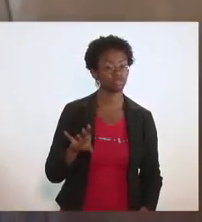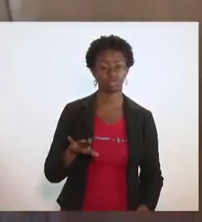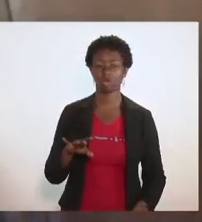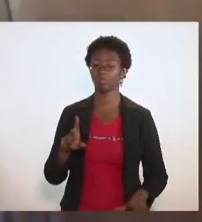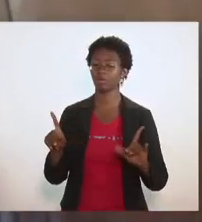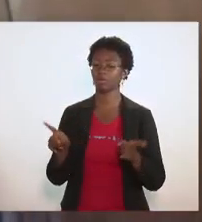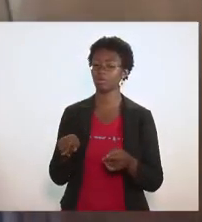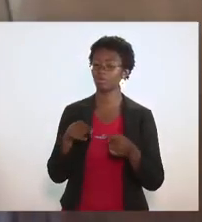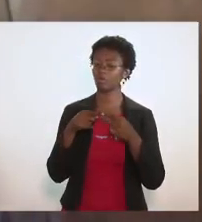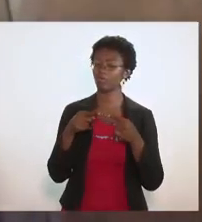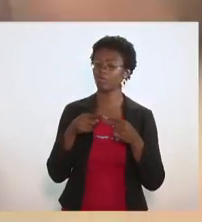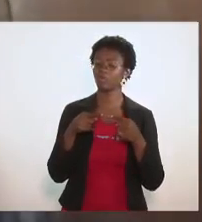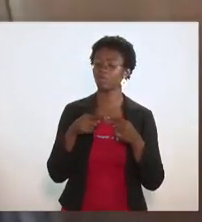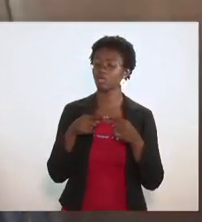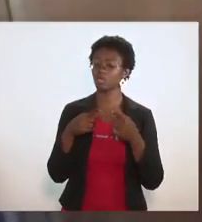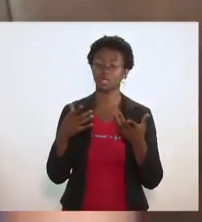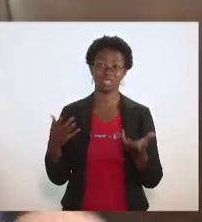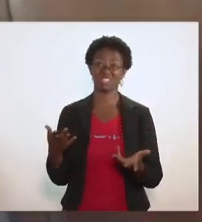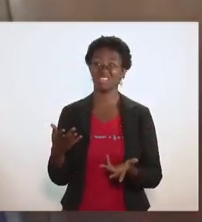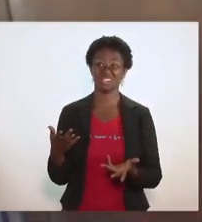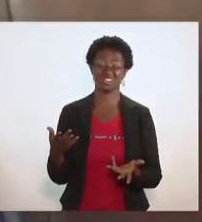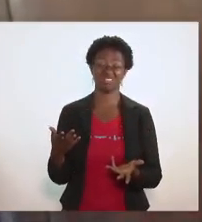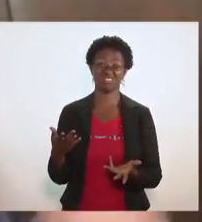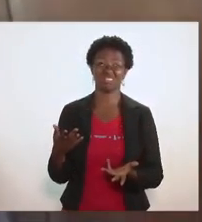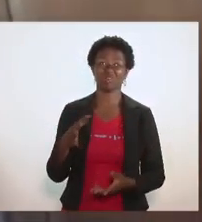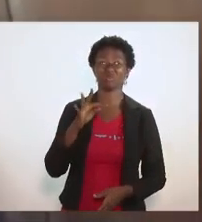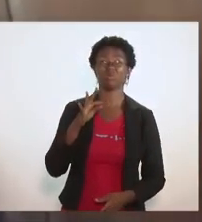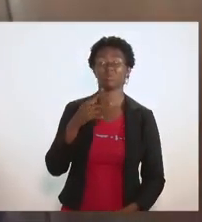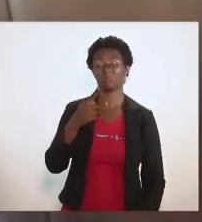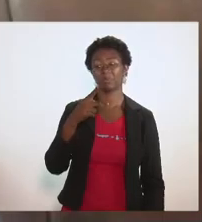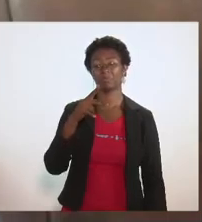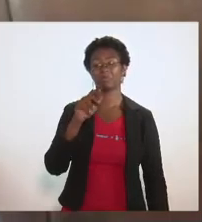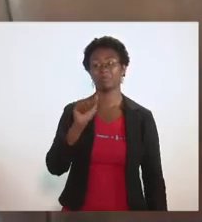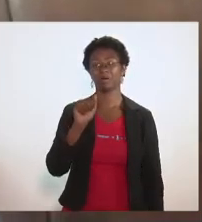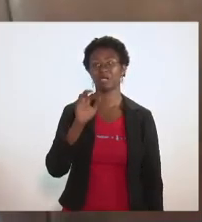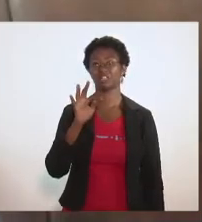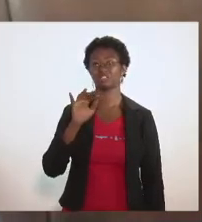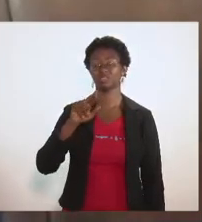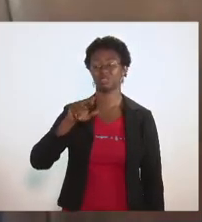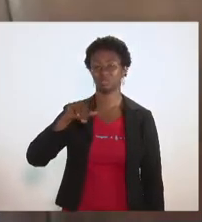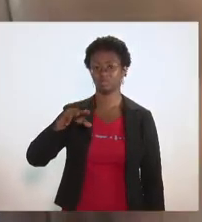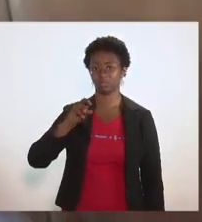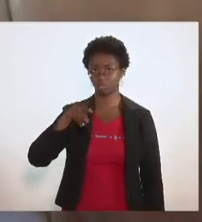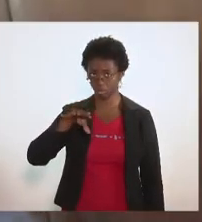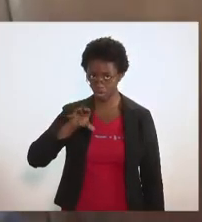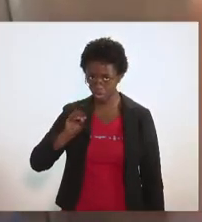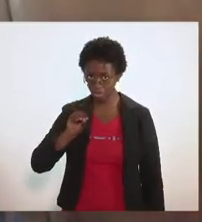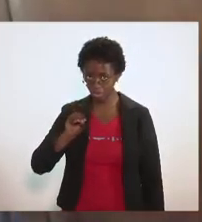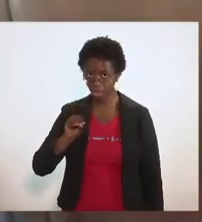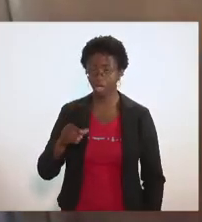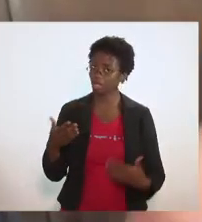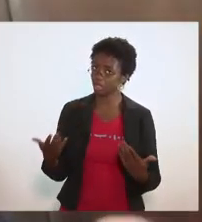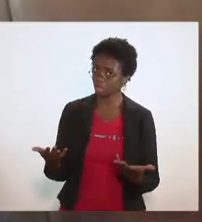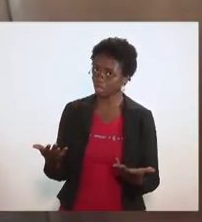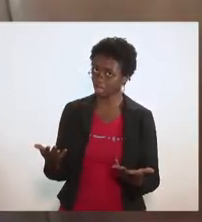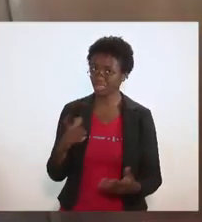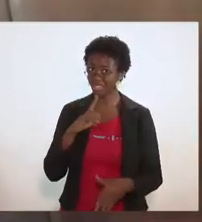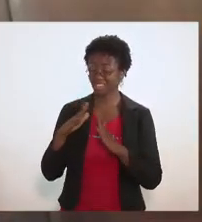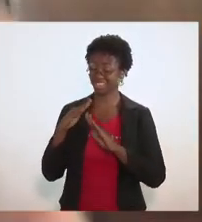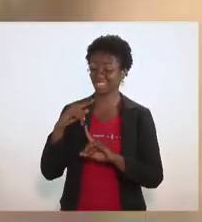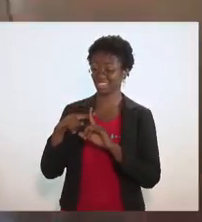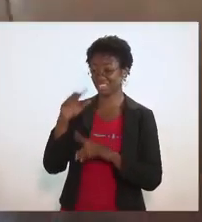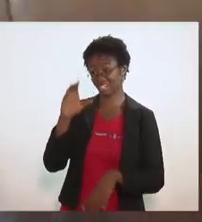Paulo e não concordo em parte com o nosso Carlos Mendes, que é muito meu amigo. Porque se colocar uma subemenda para